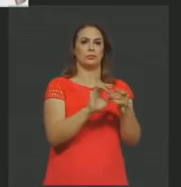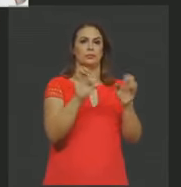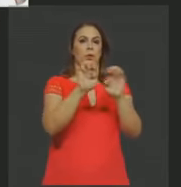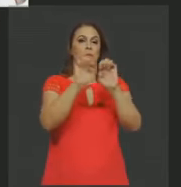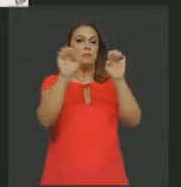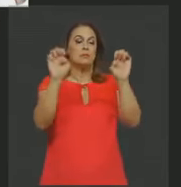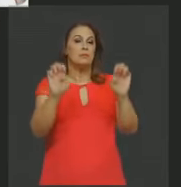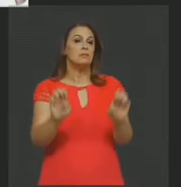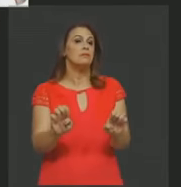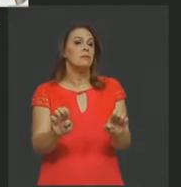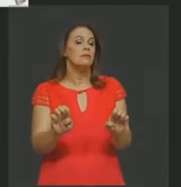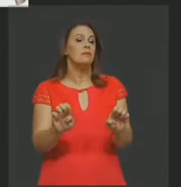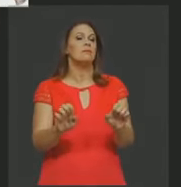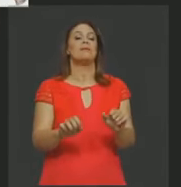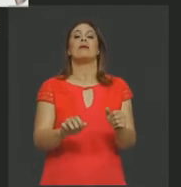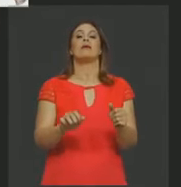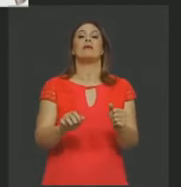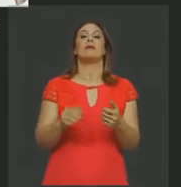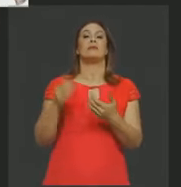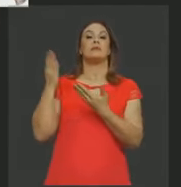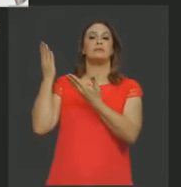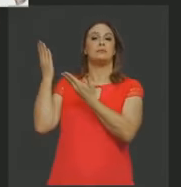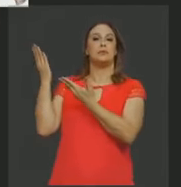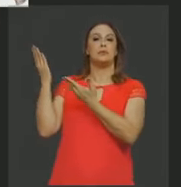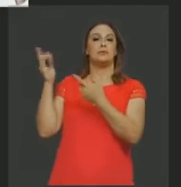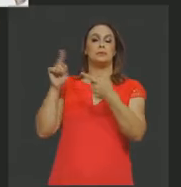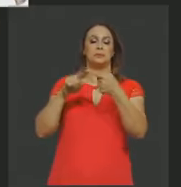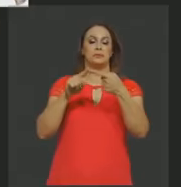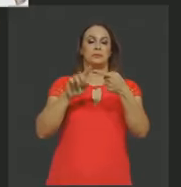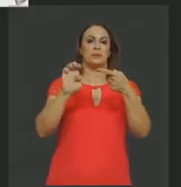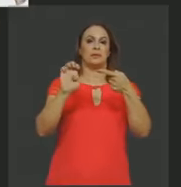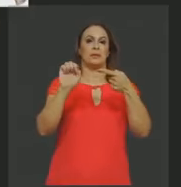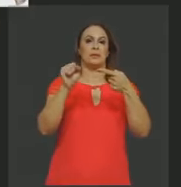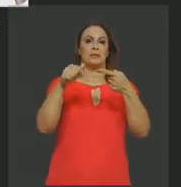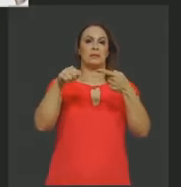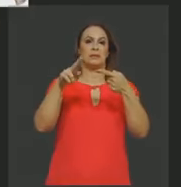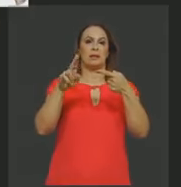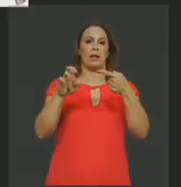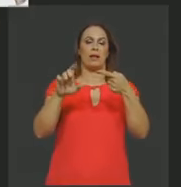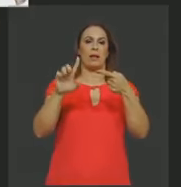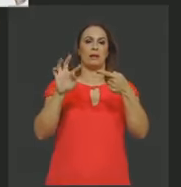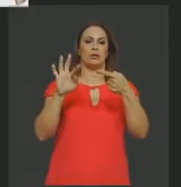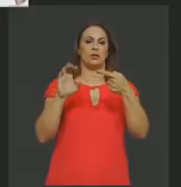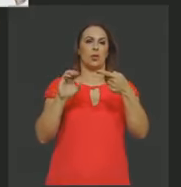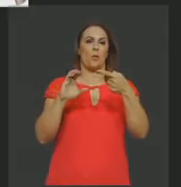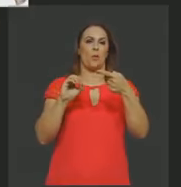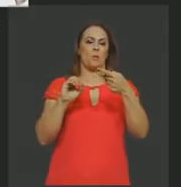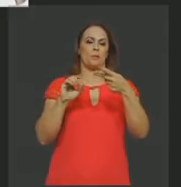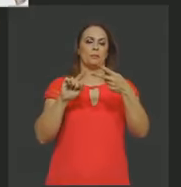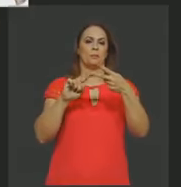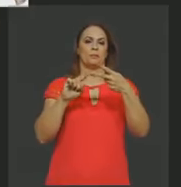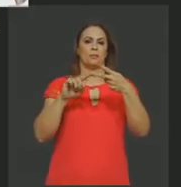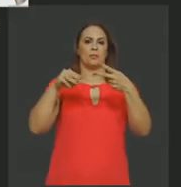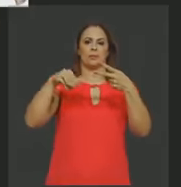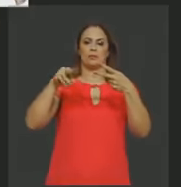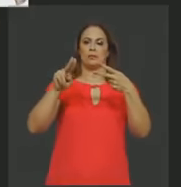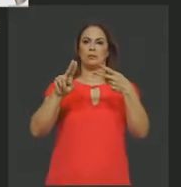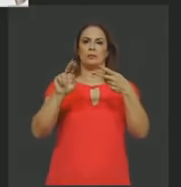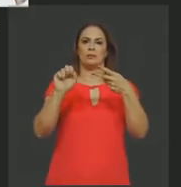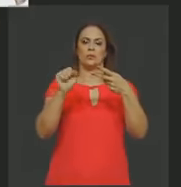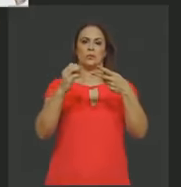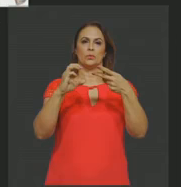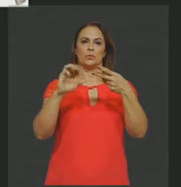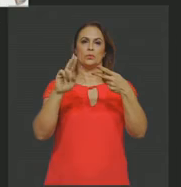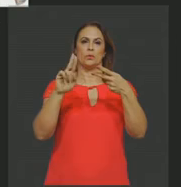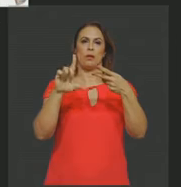sistema esquelético, o sistema muscular, que integrados vão fazer então, vão